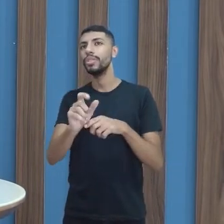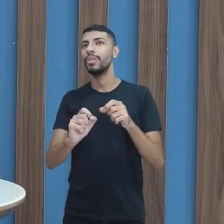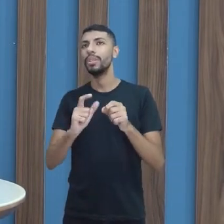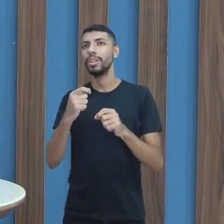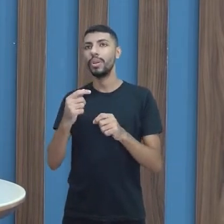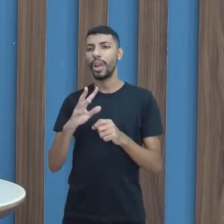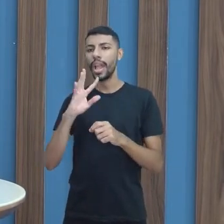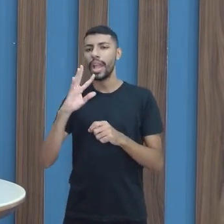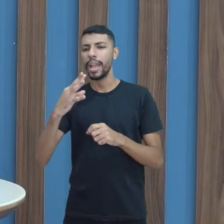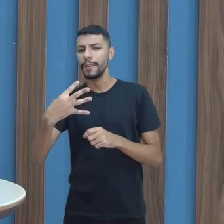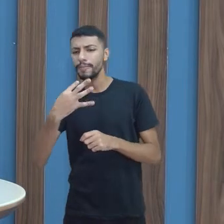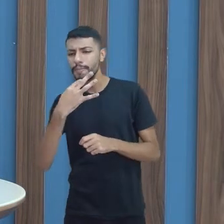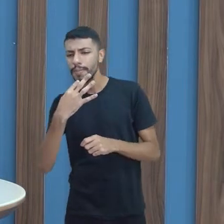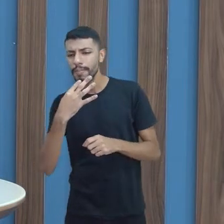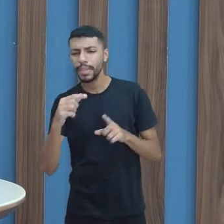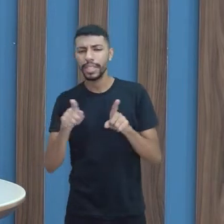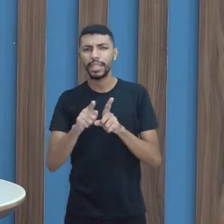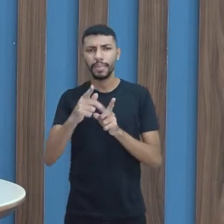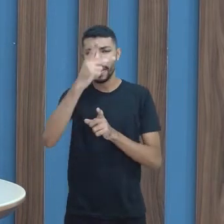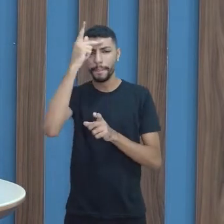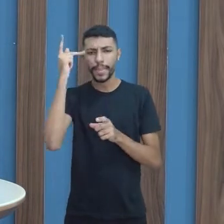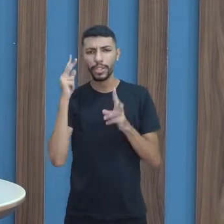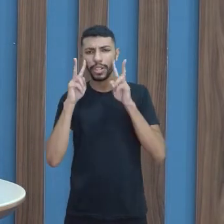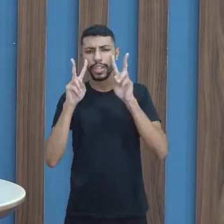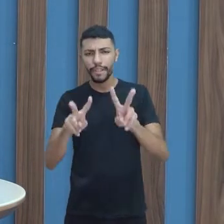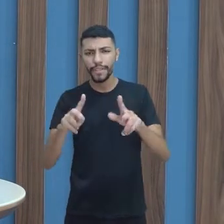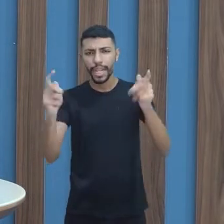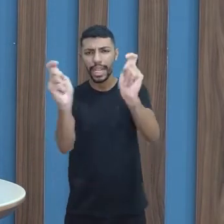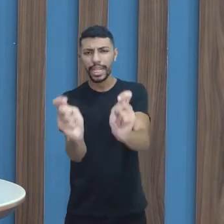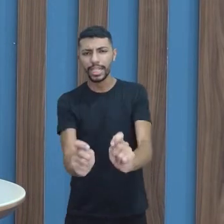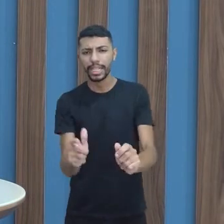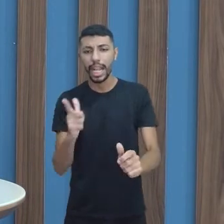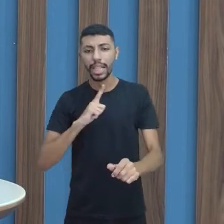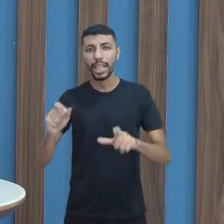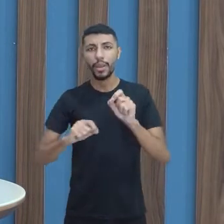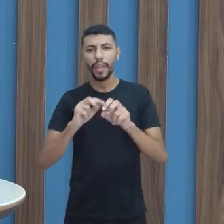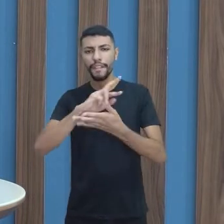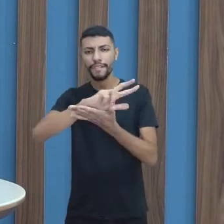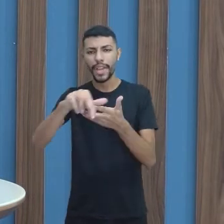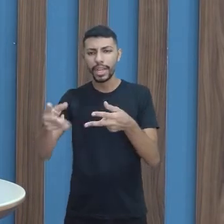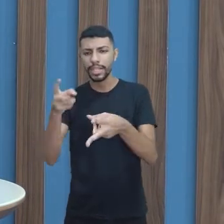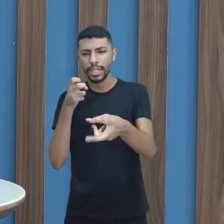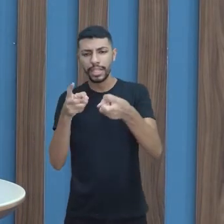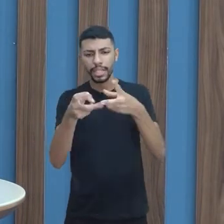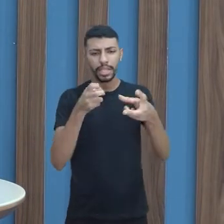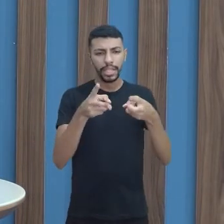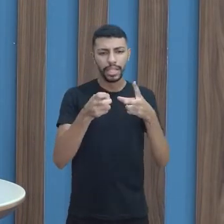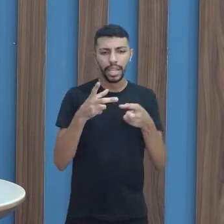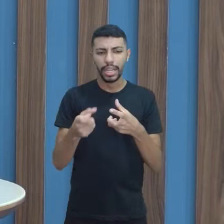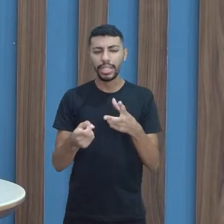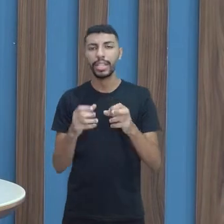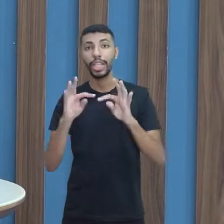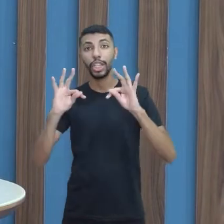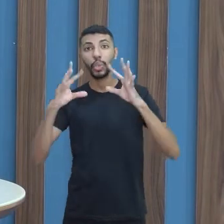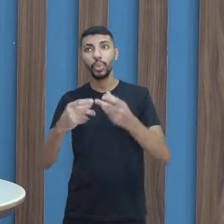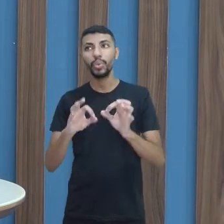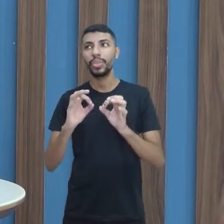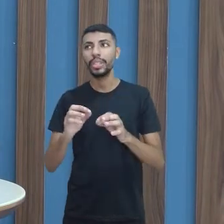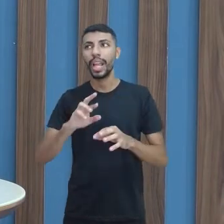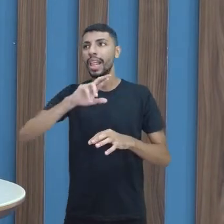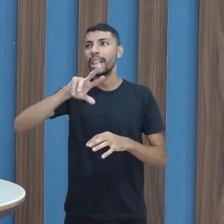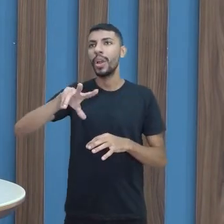telespectador, a pessoa que está observando o quadro, para ter várias nuances daquilo. Ele não é mais uma única imagem, ele é várias